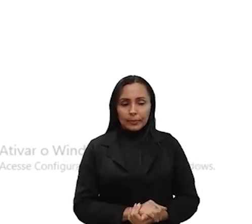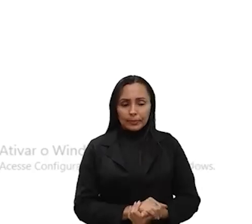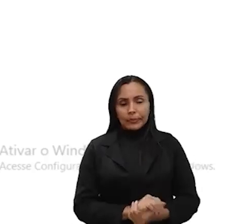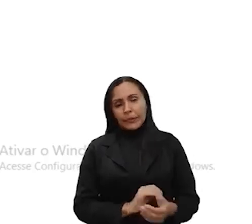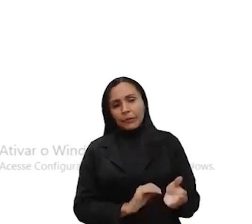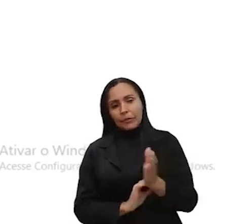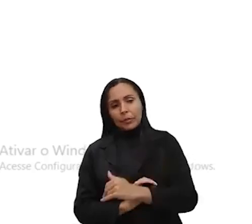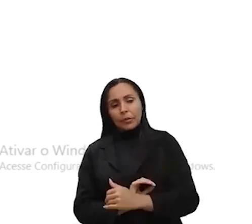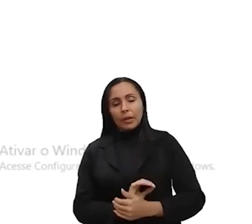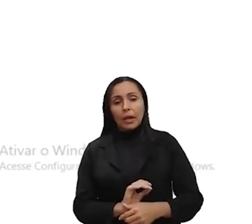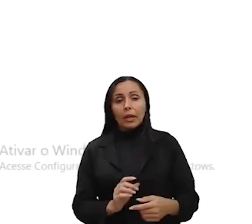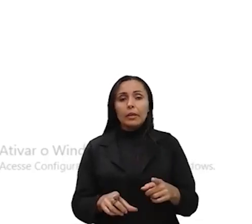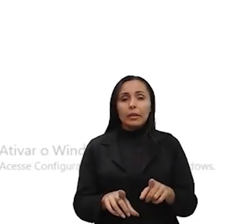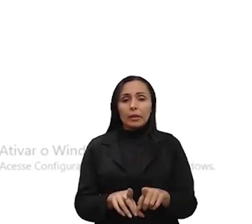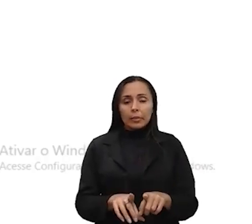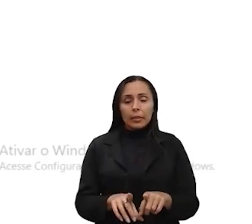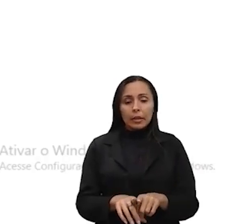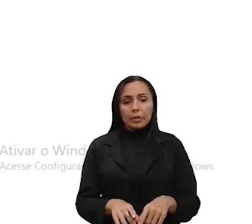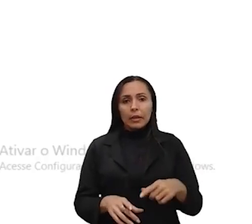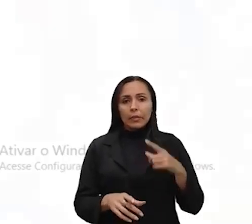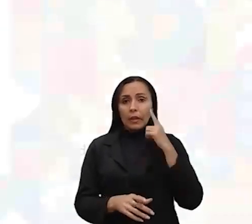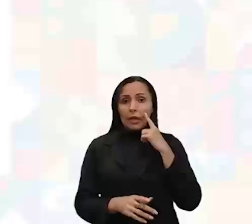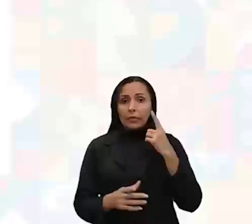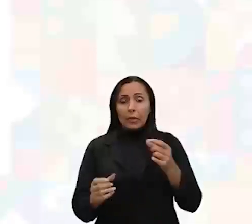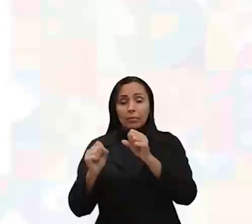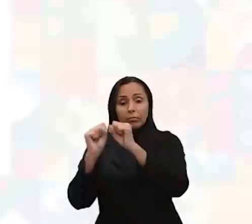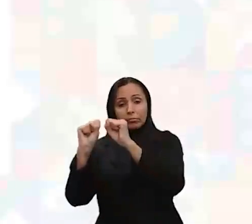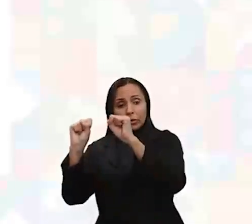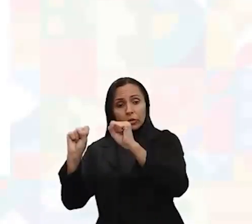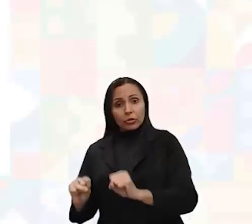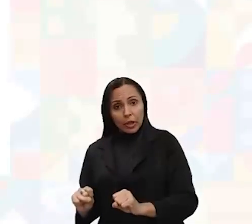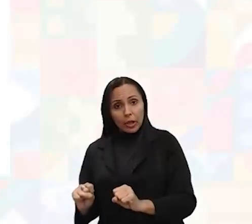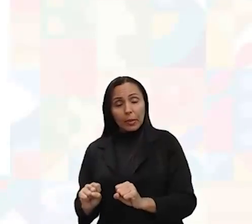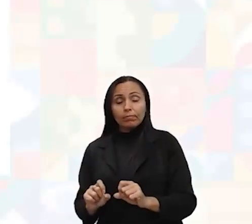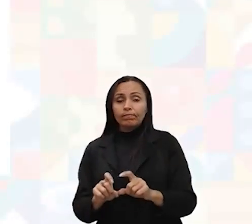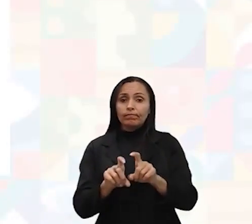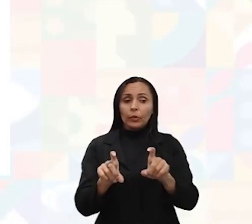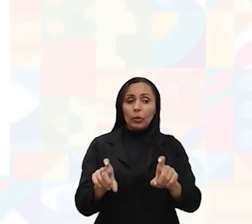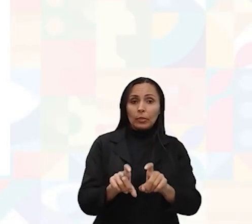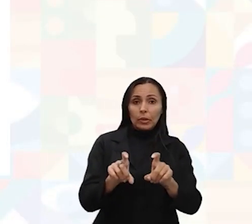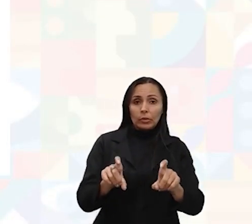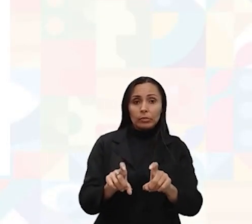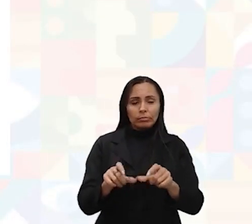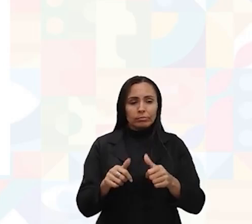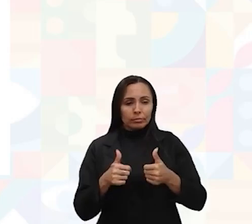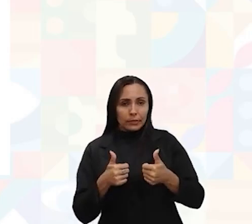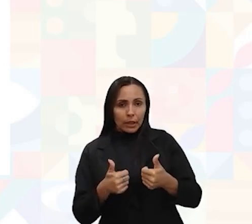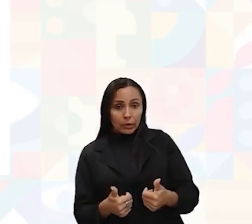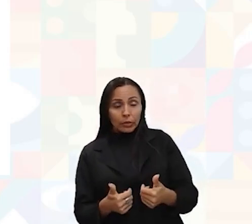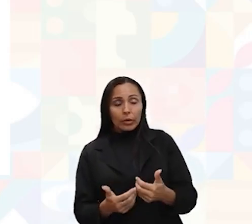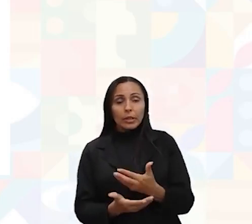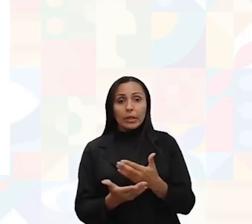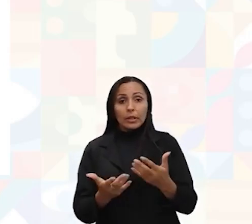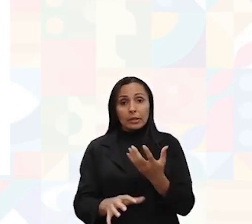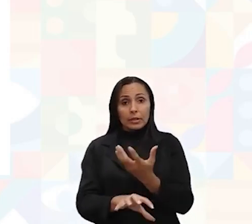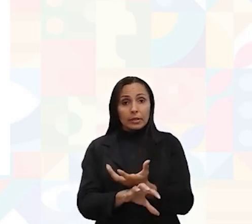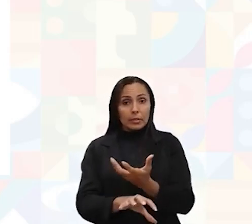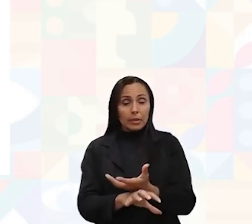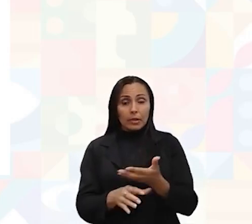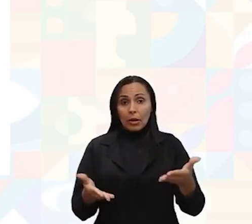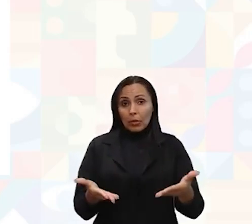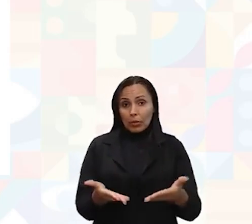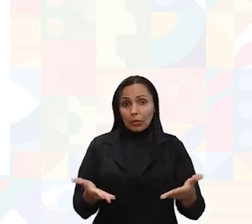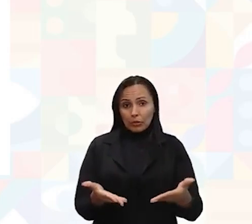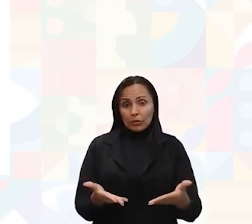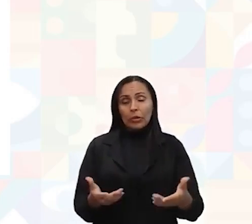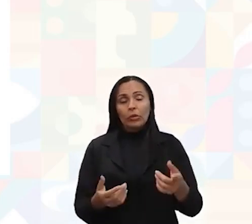Vamos lá. Também serve para sistemas de computacionais, certo? E nessa disciplina hoje, nessa aula